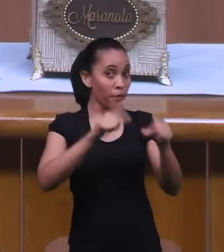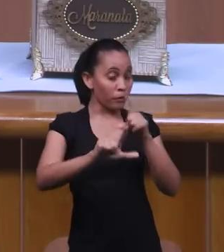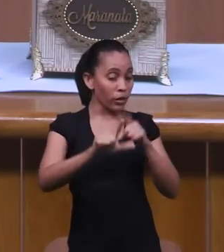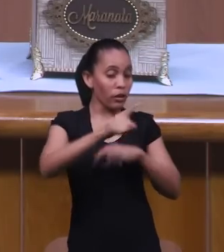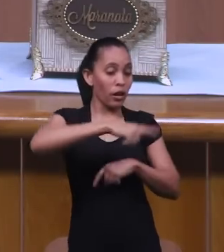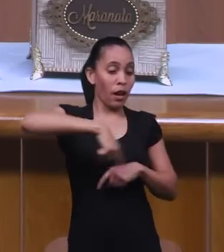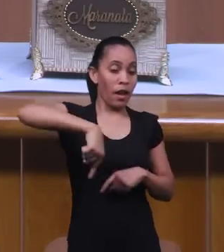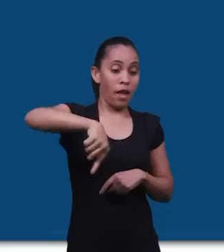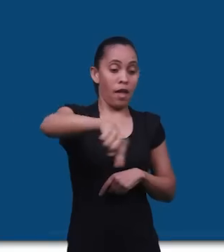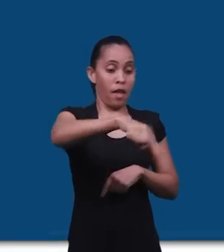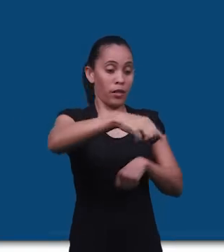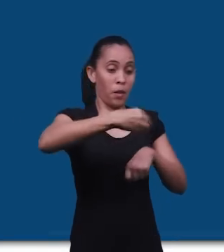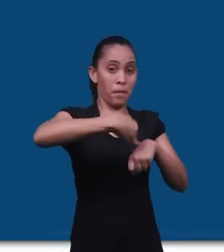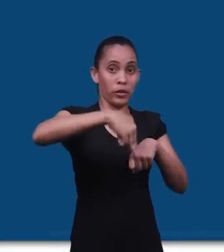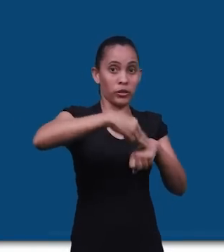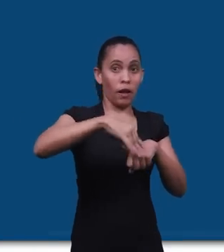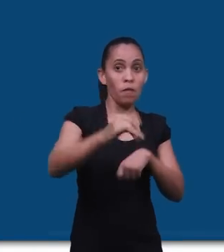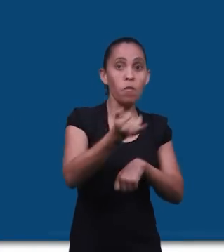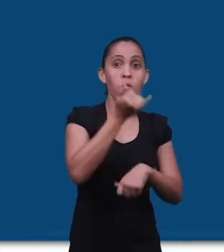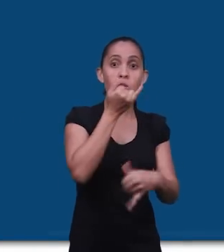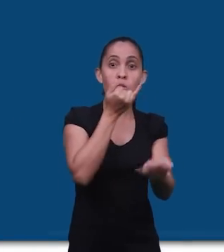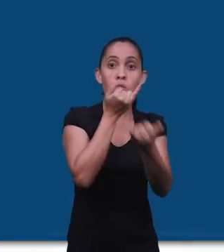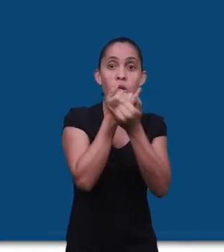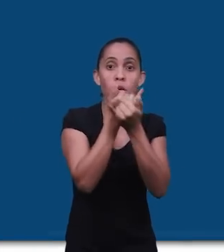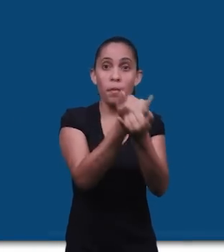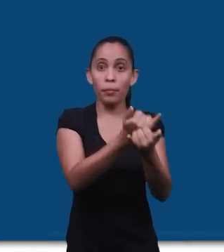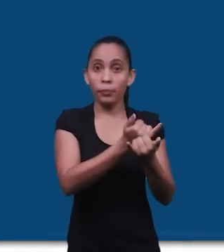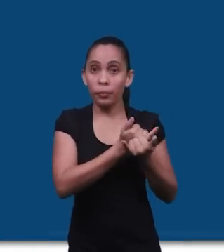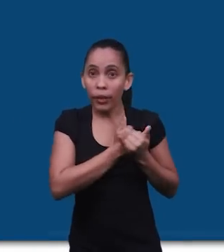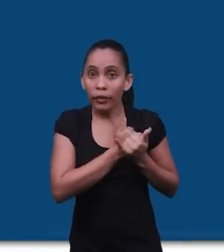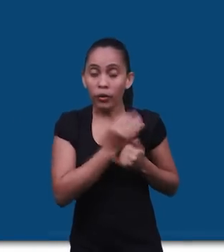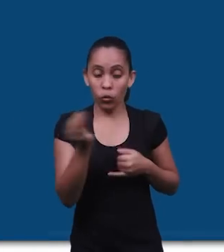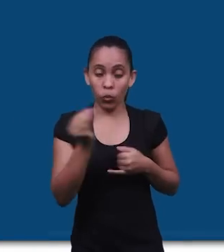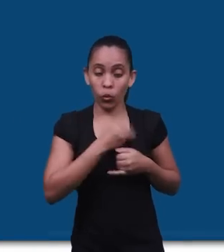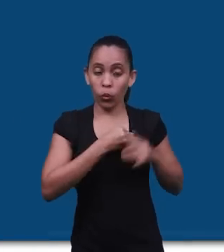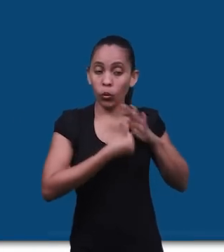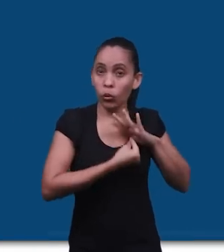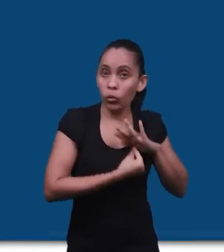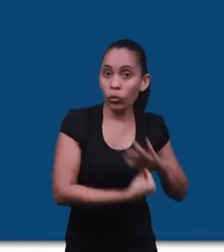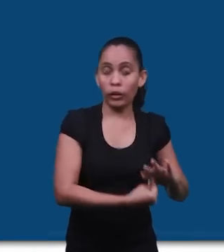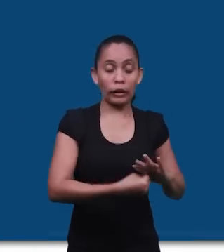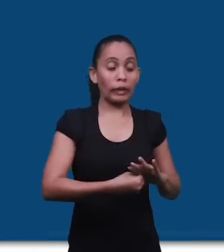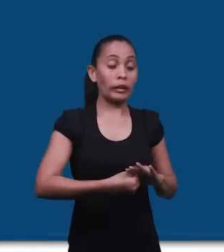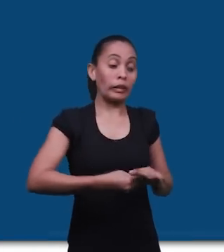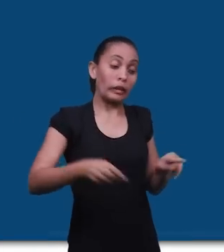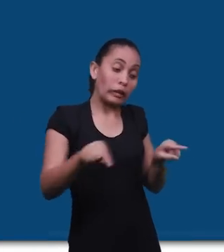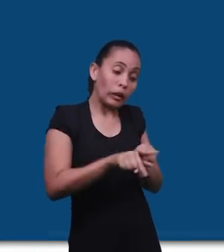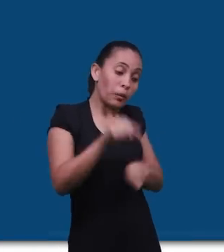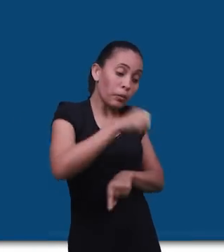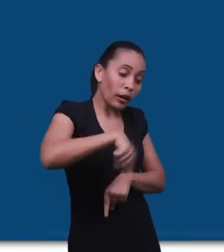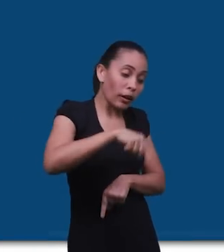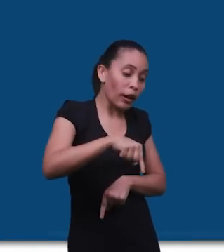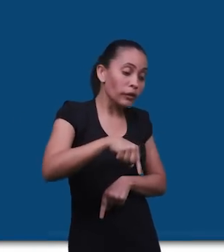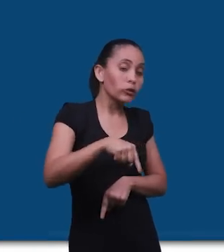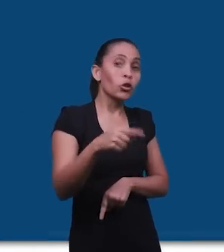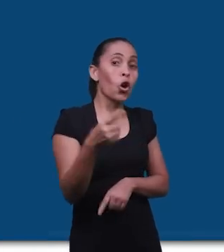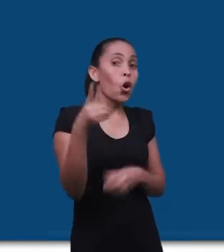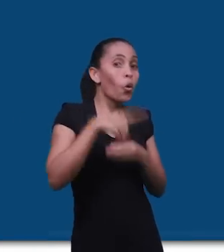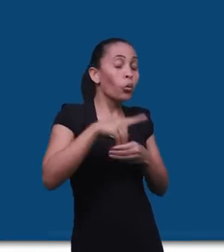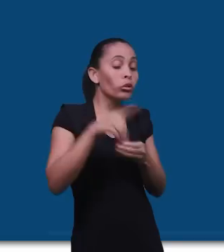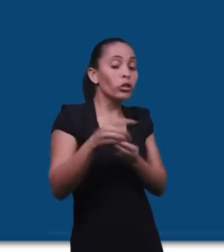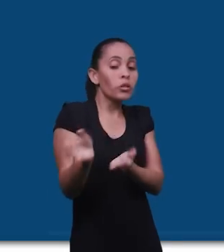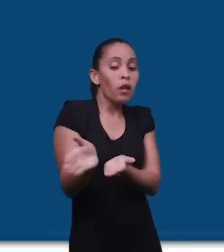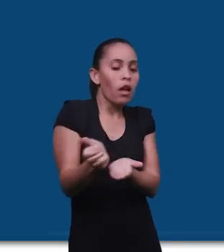tribo que ministrava o perdão dos pecados, também recolhesse os dízimos. Portanto, se